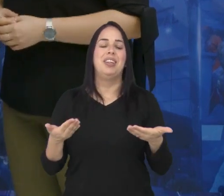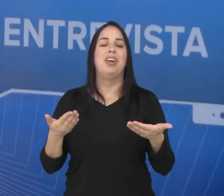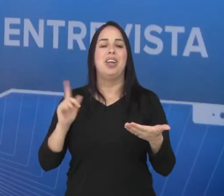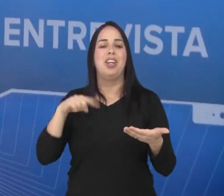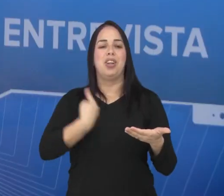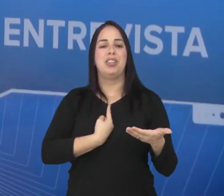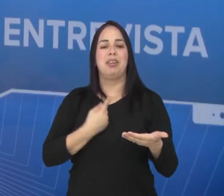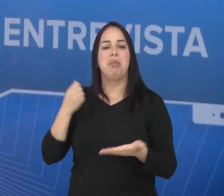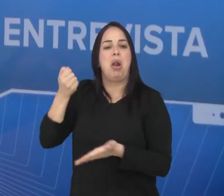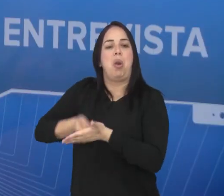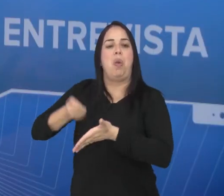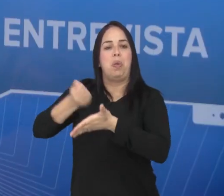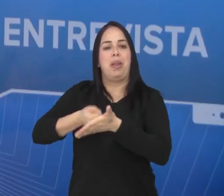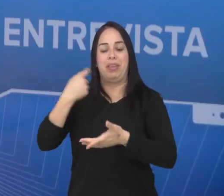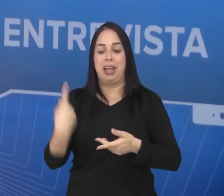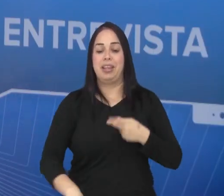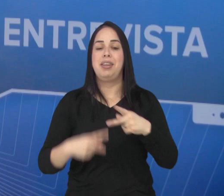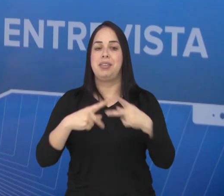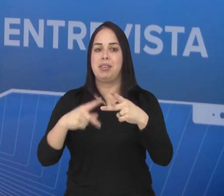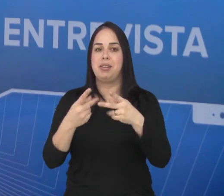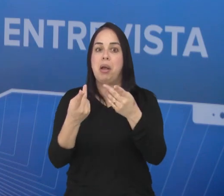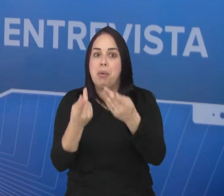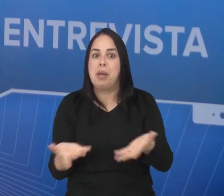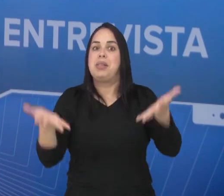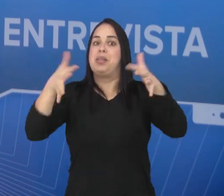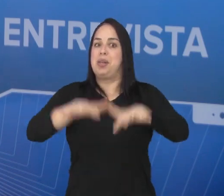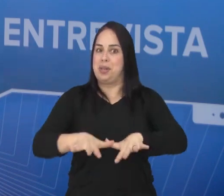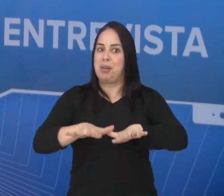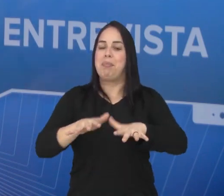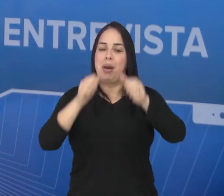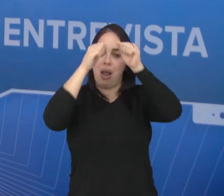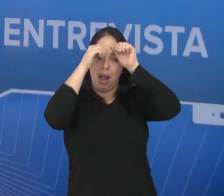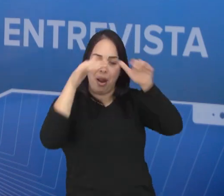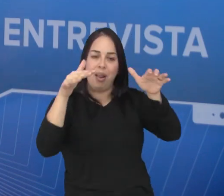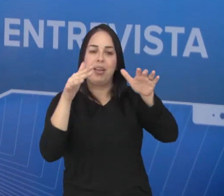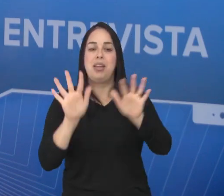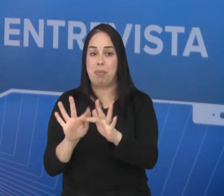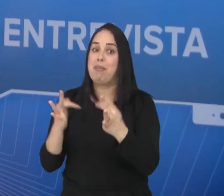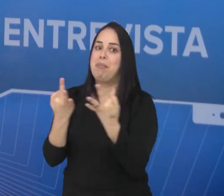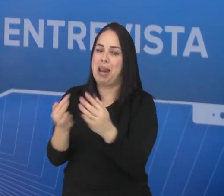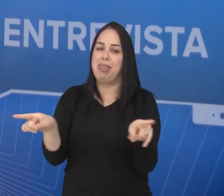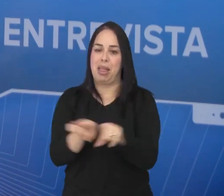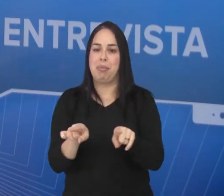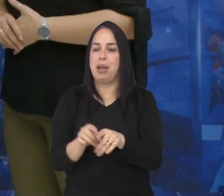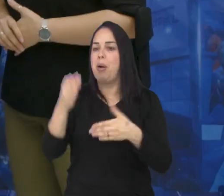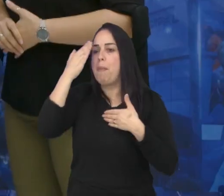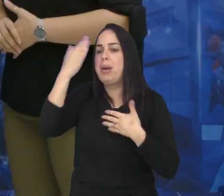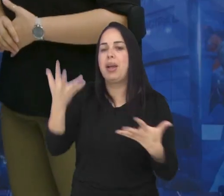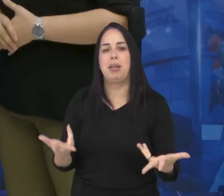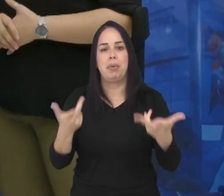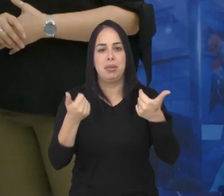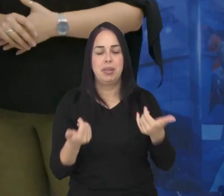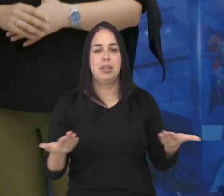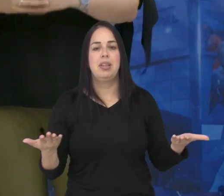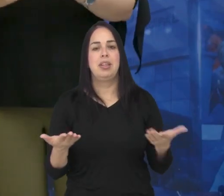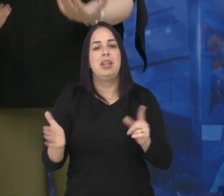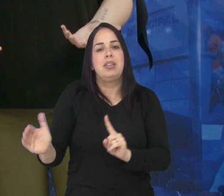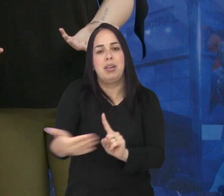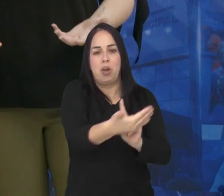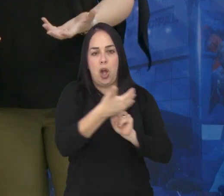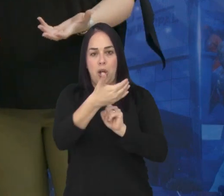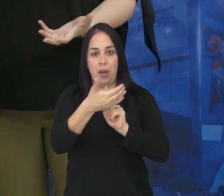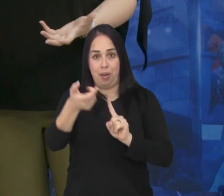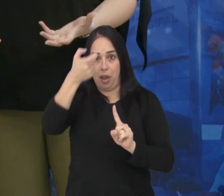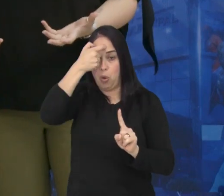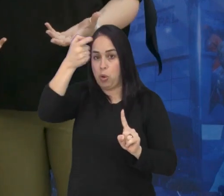a gente está lutando para que São José dos Campos se torne realmente uma cidade inclusiva para os autistas e seus familiares. Maravilha, muito obrigada. Obrigado.